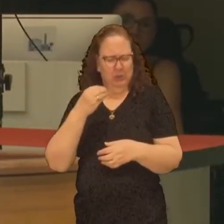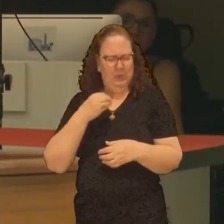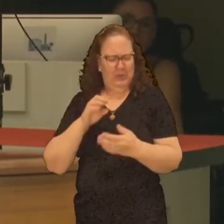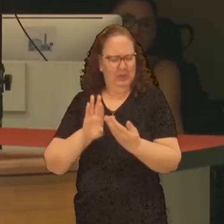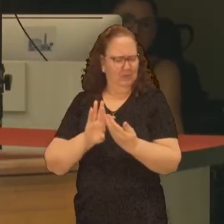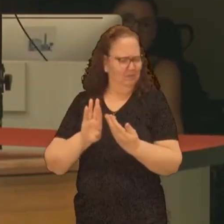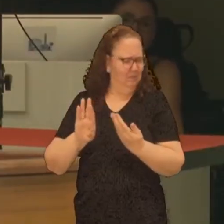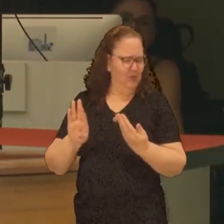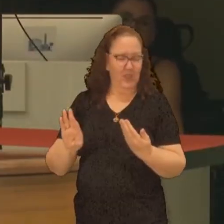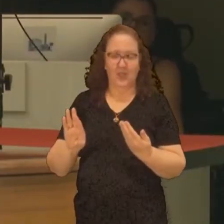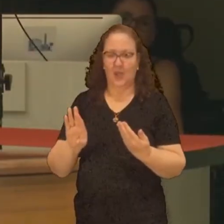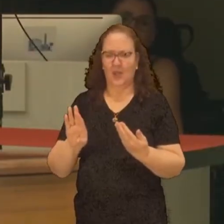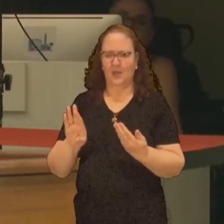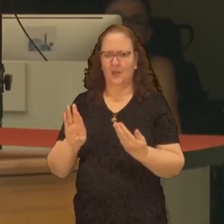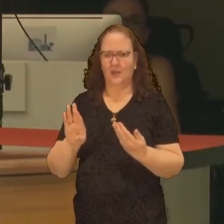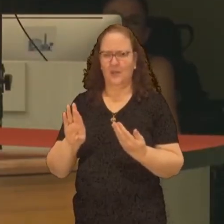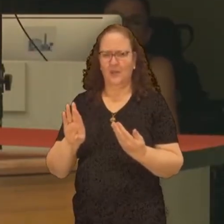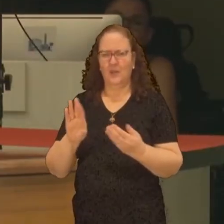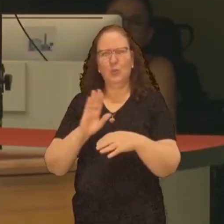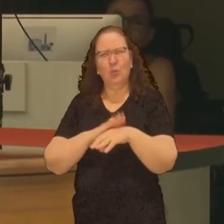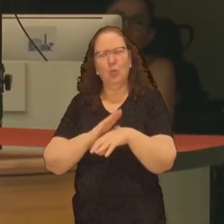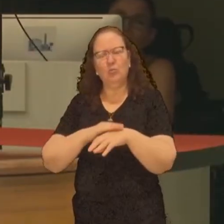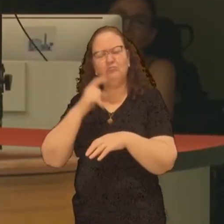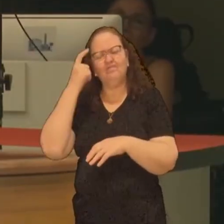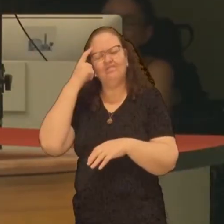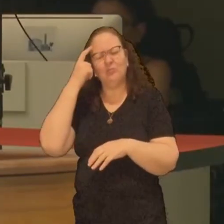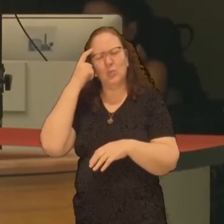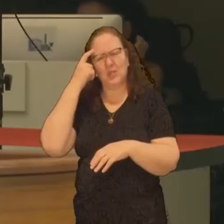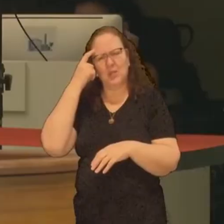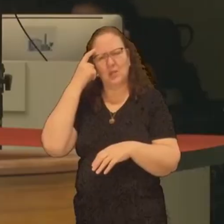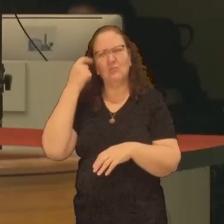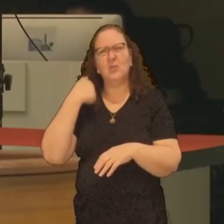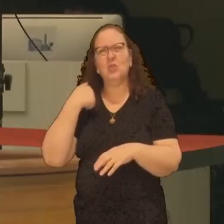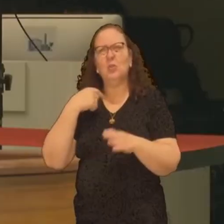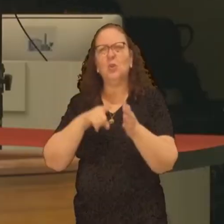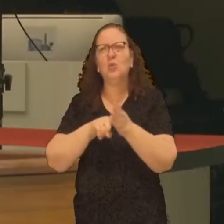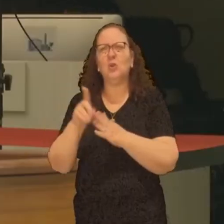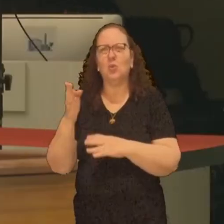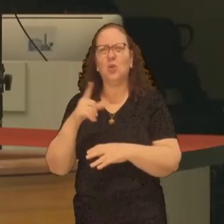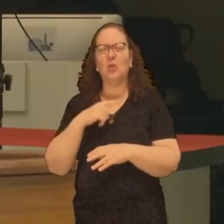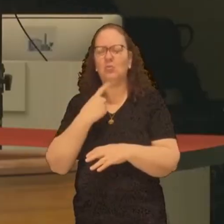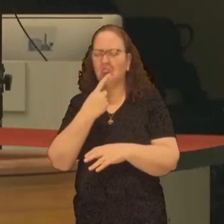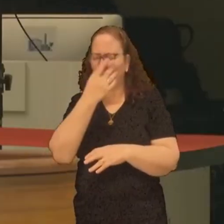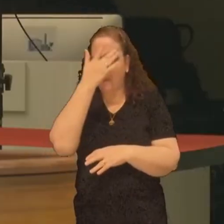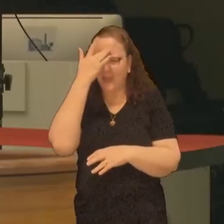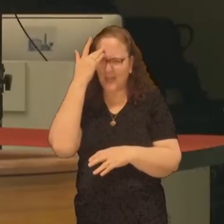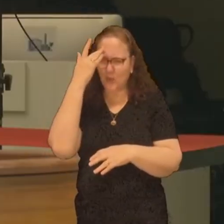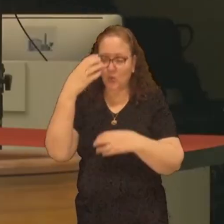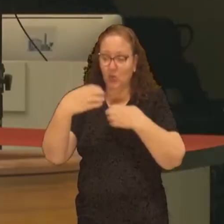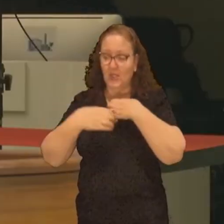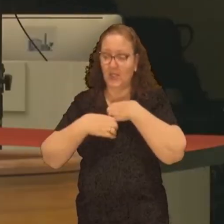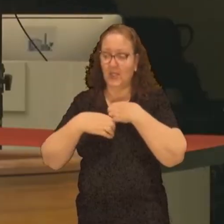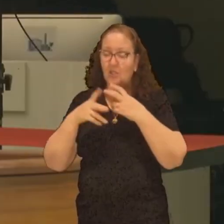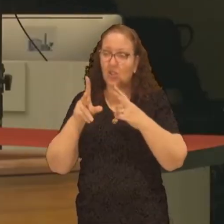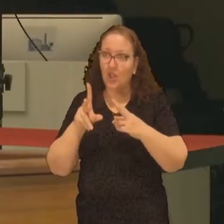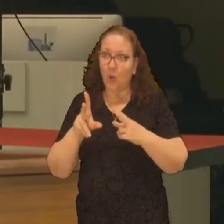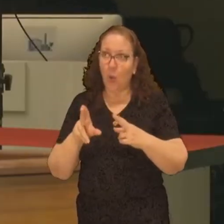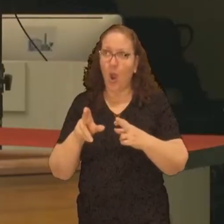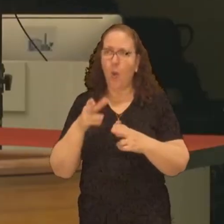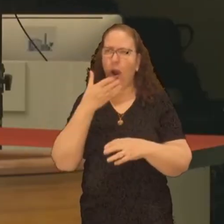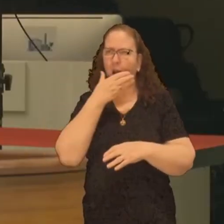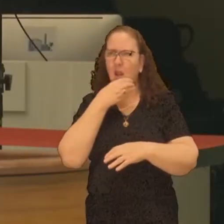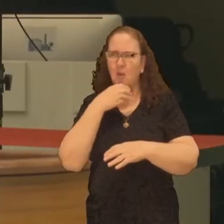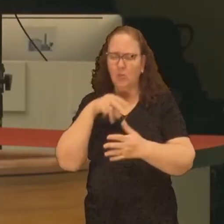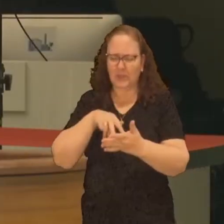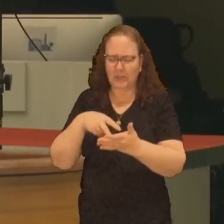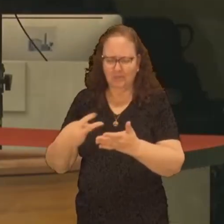Enquanto a igreja ora, eu gostaria de perguntar: há alguém nessa noite que se sente como aquele homem caído